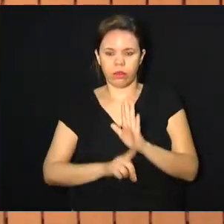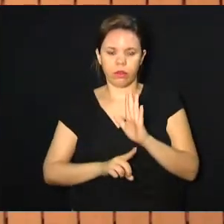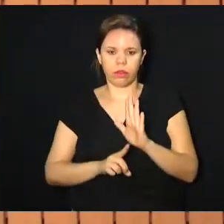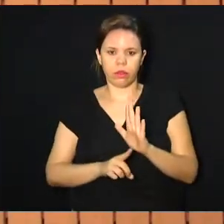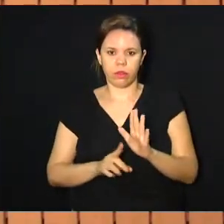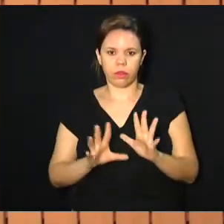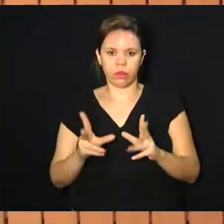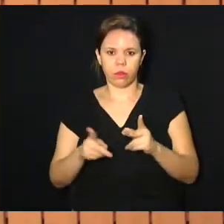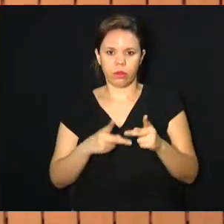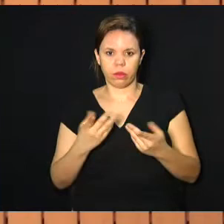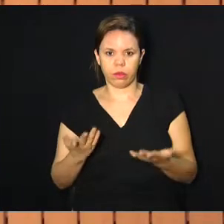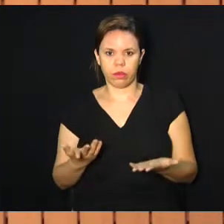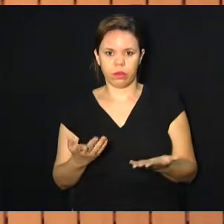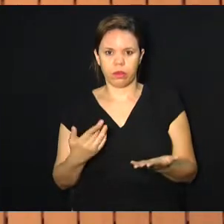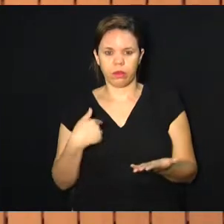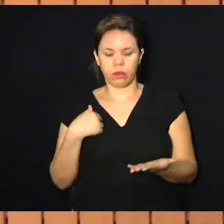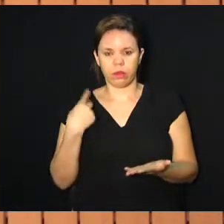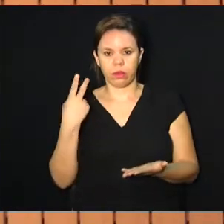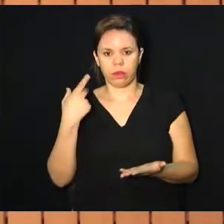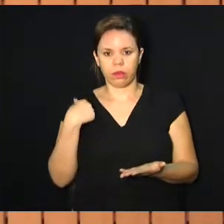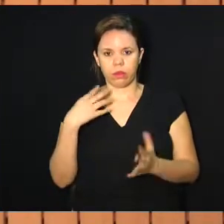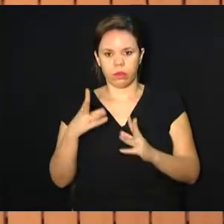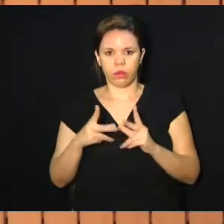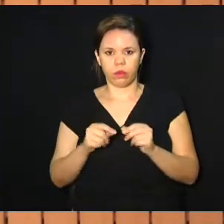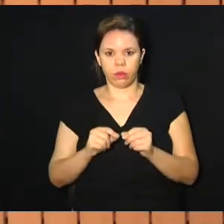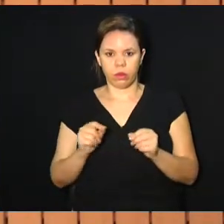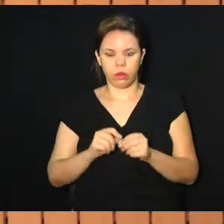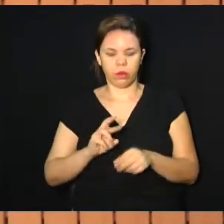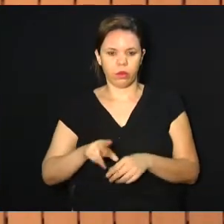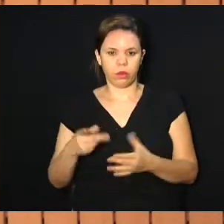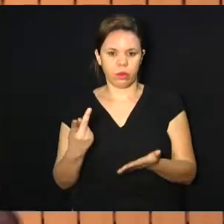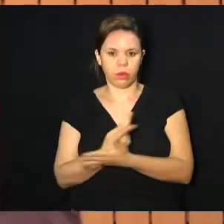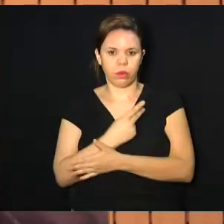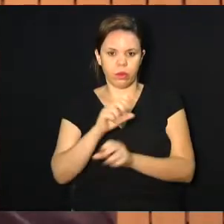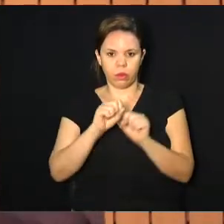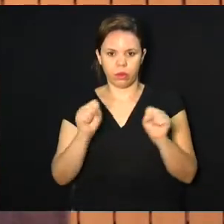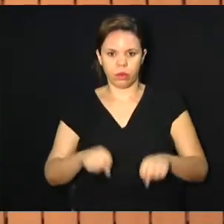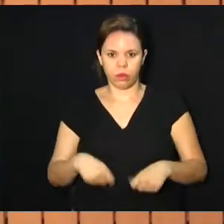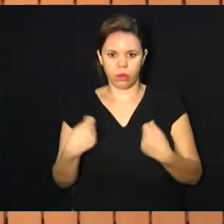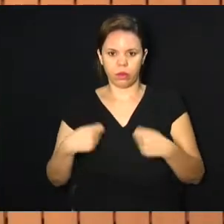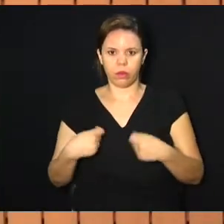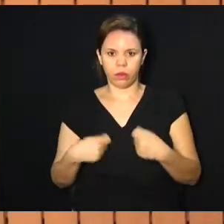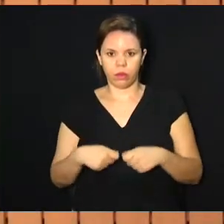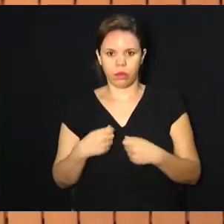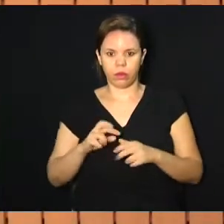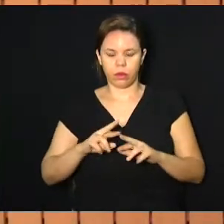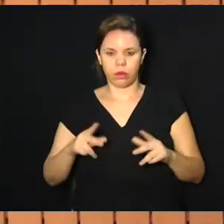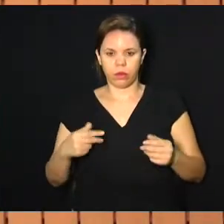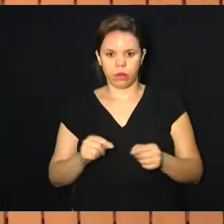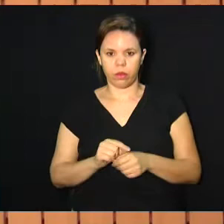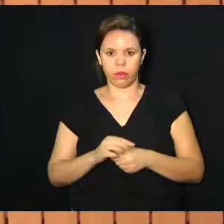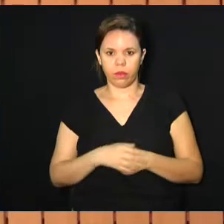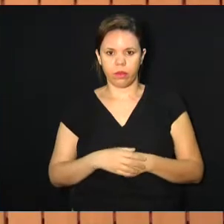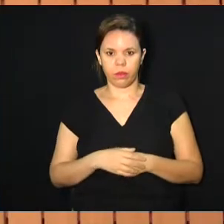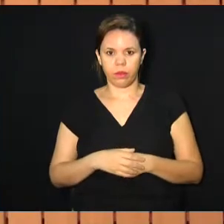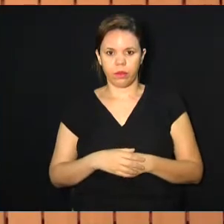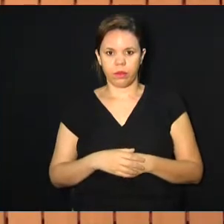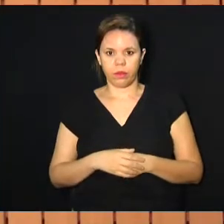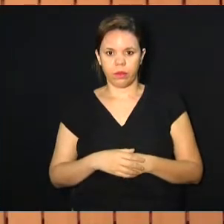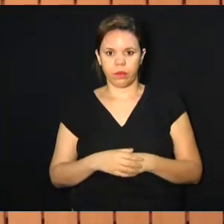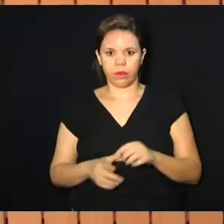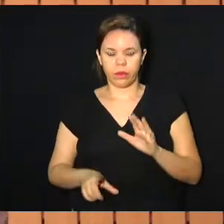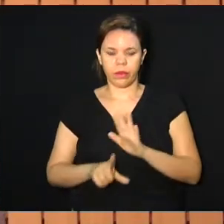atender todo mundo, então, para atender todo mundo, vai ser deficitário. Isso não é um erro do sistema, isso é uma necessidade de você buscar outras formas de